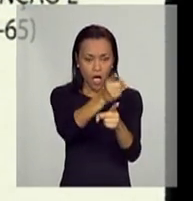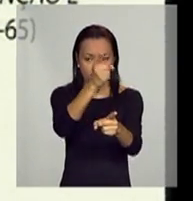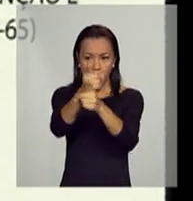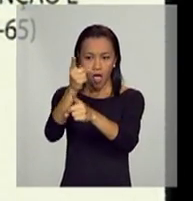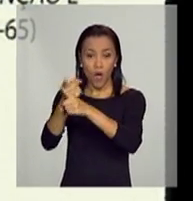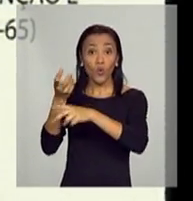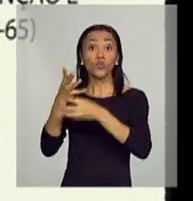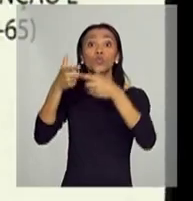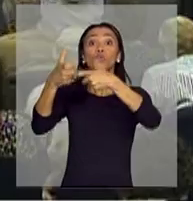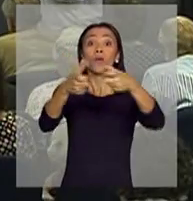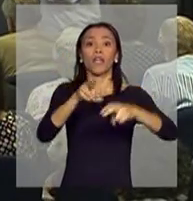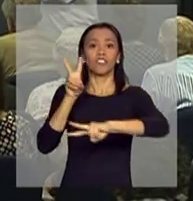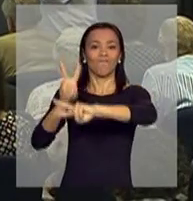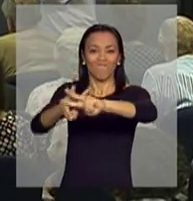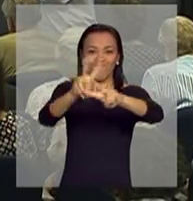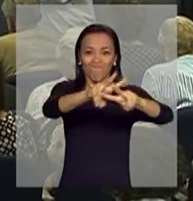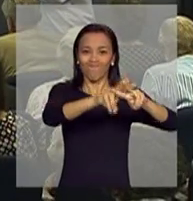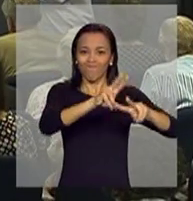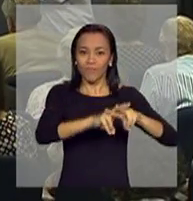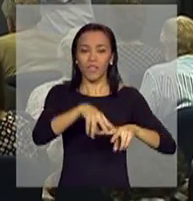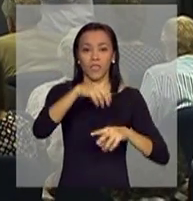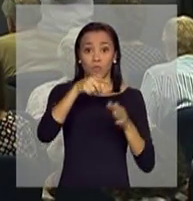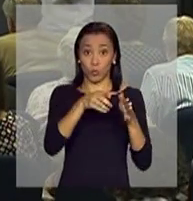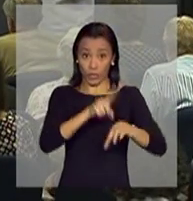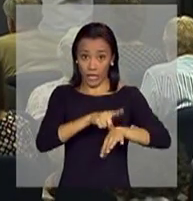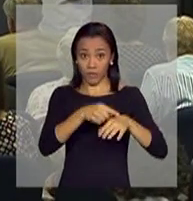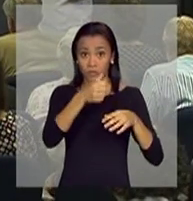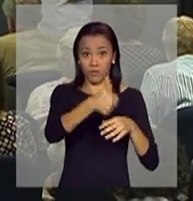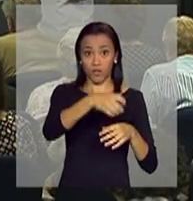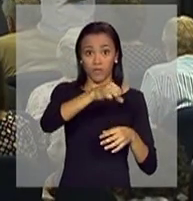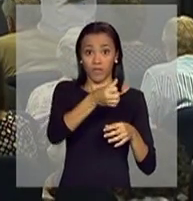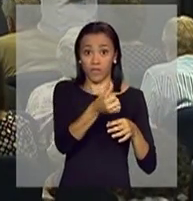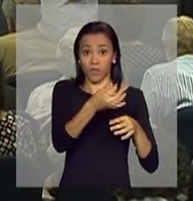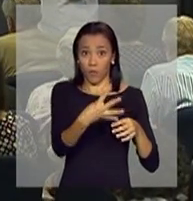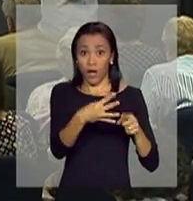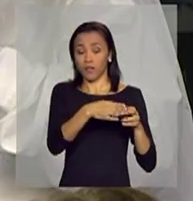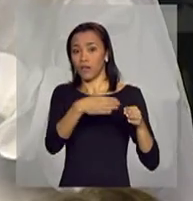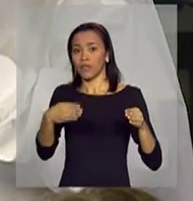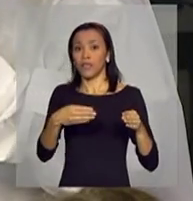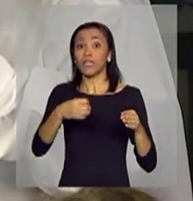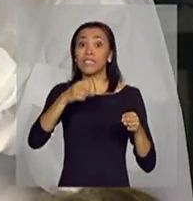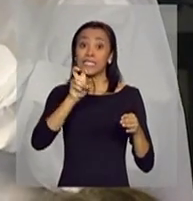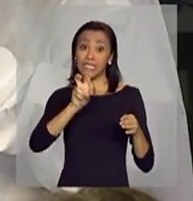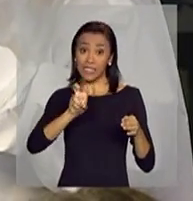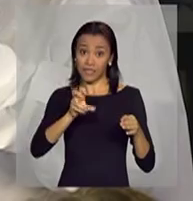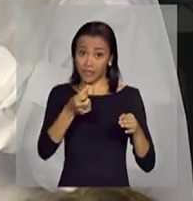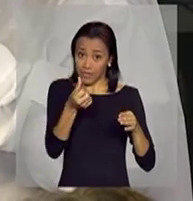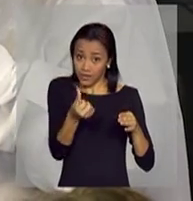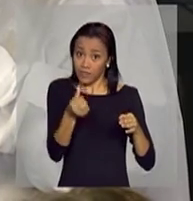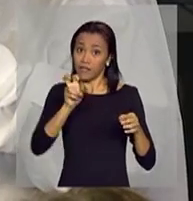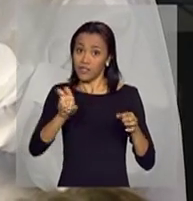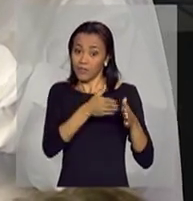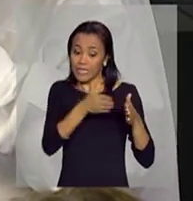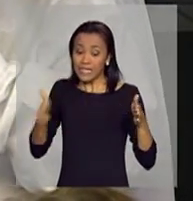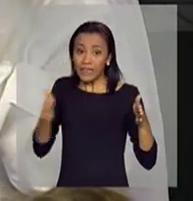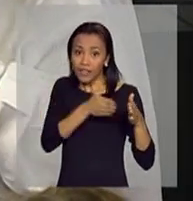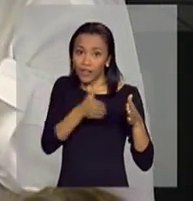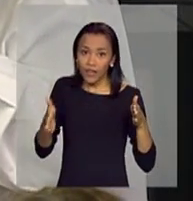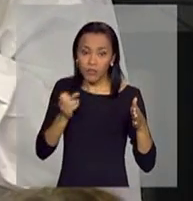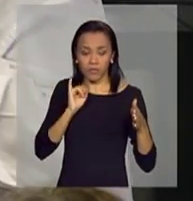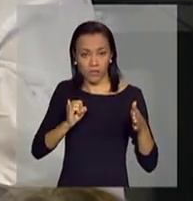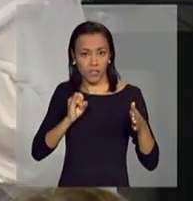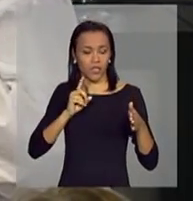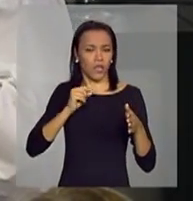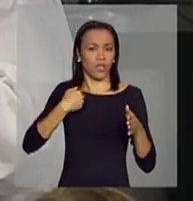e tortura no Brasil entre 1964 e 1965, exatamente para ver se nós estamos